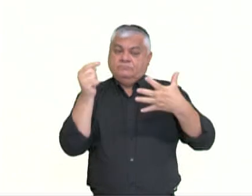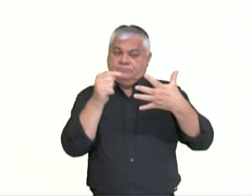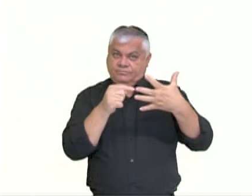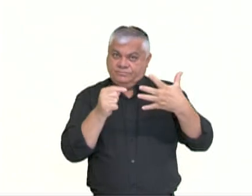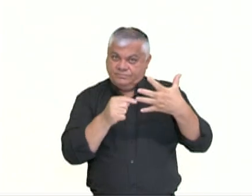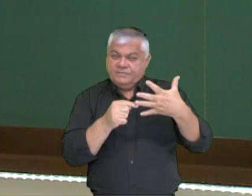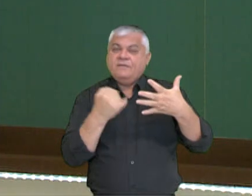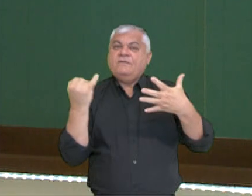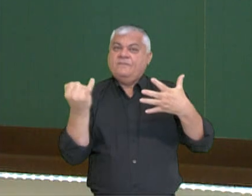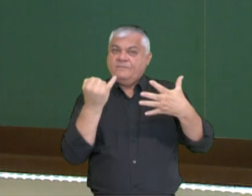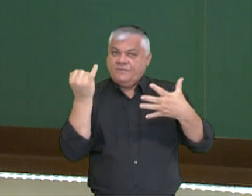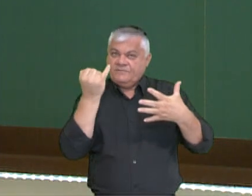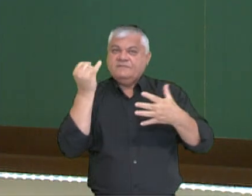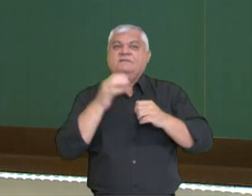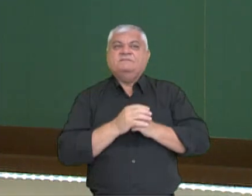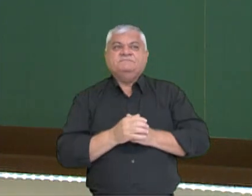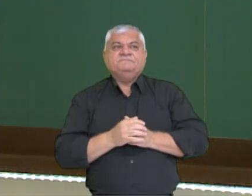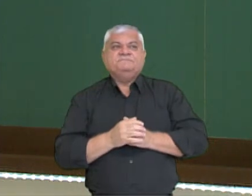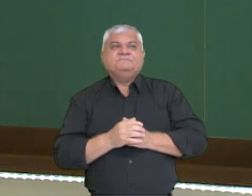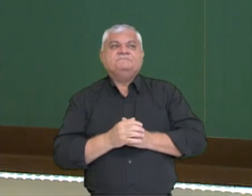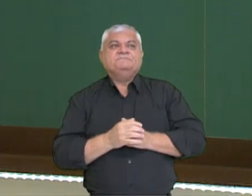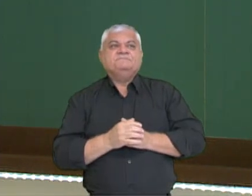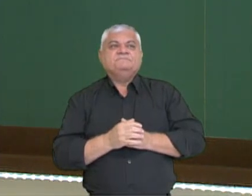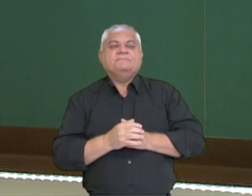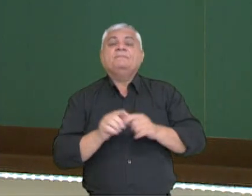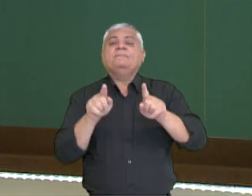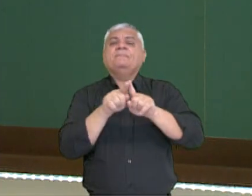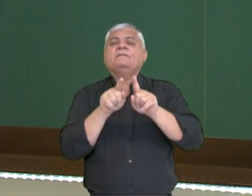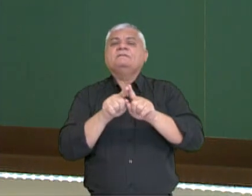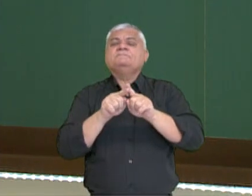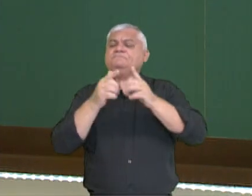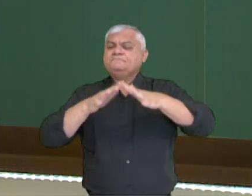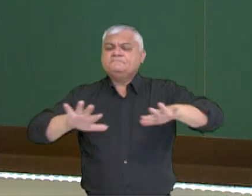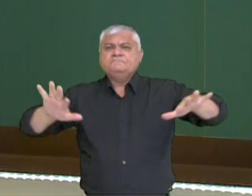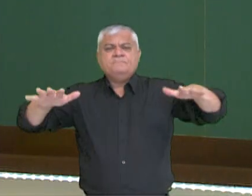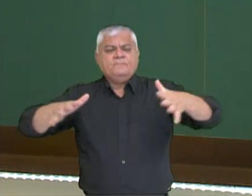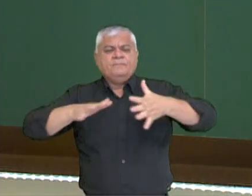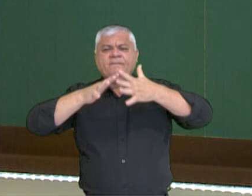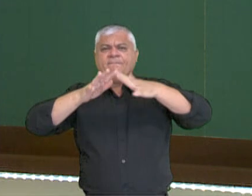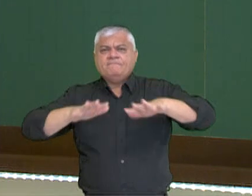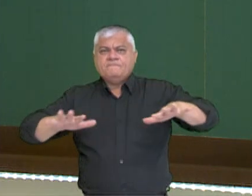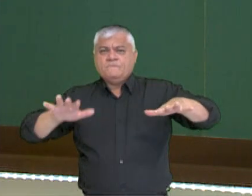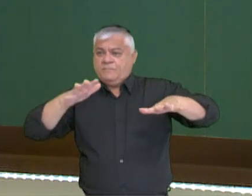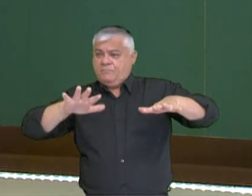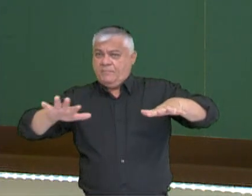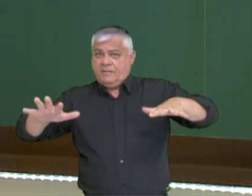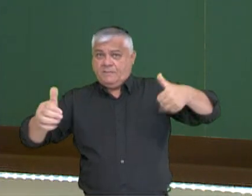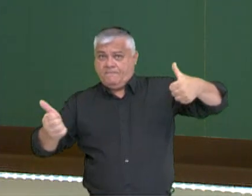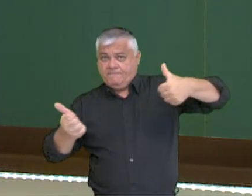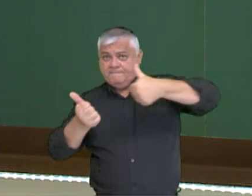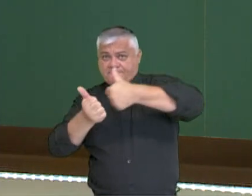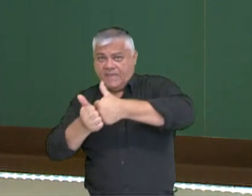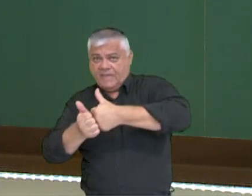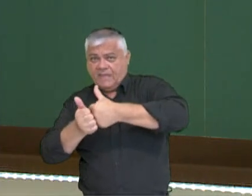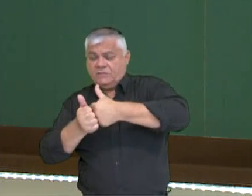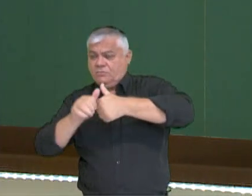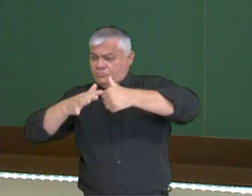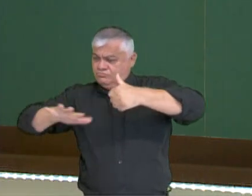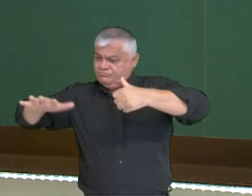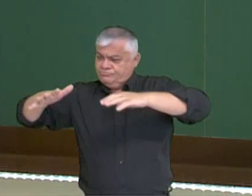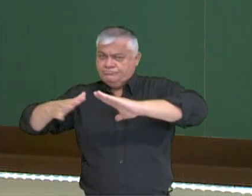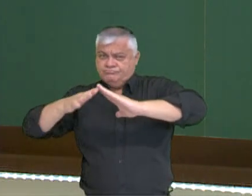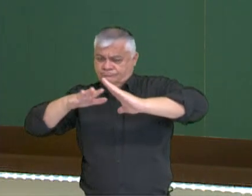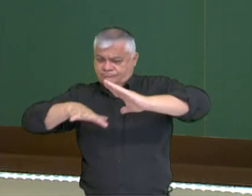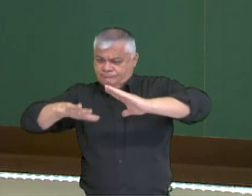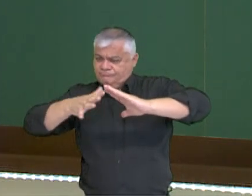importante também são as massas de ar. A maritimidade ou continentalidade, estar próximo do mar, eu vou ter uma influência